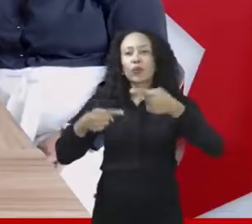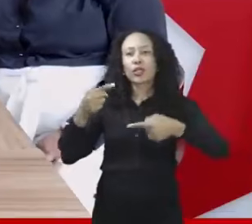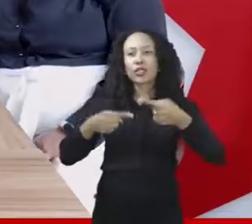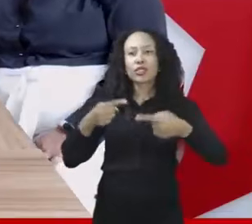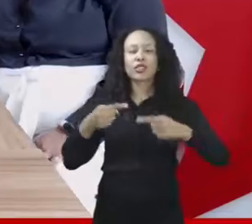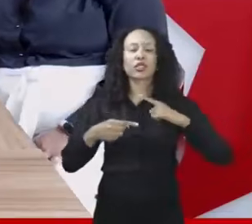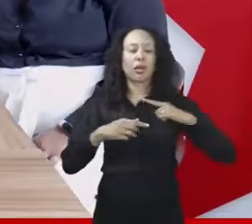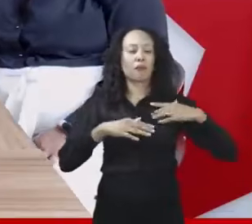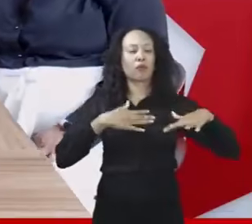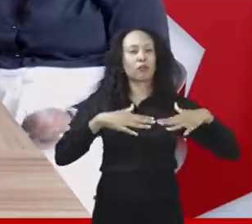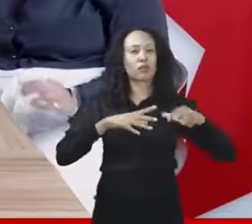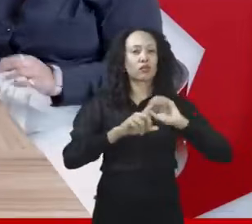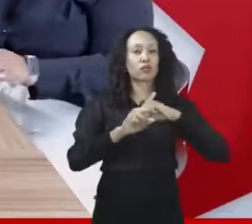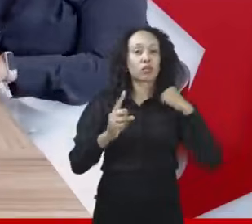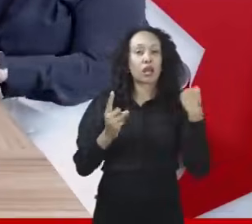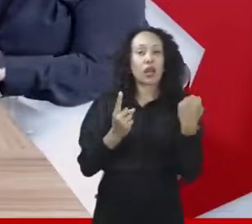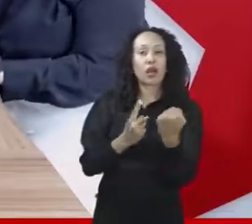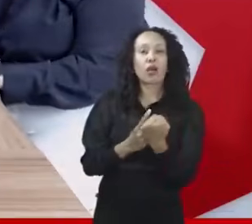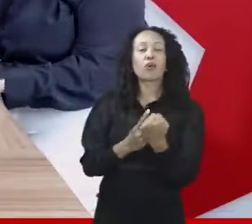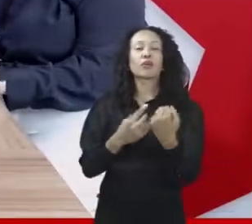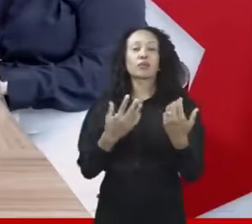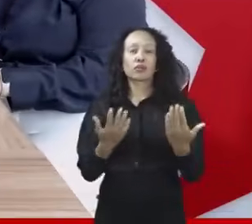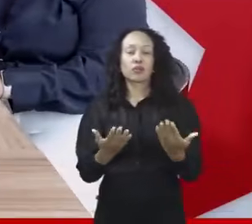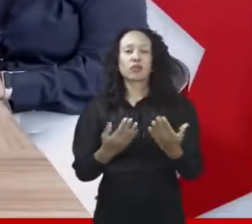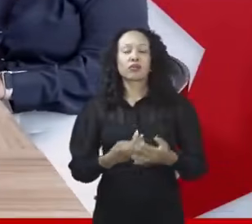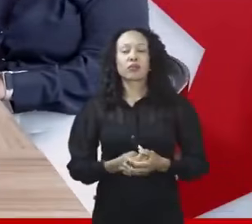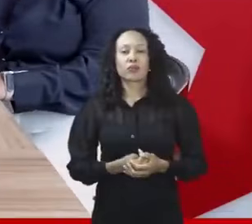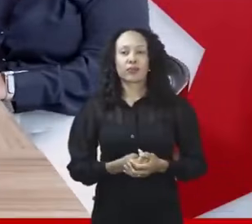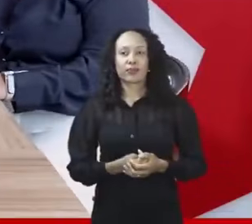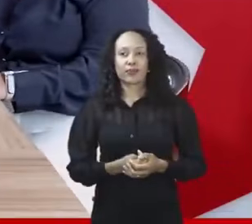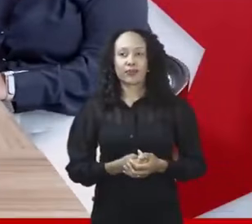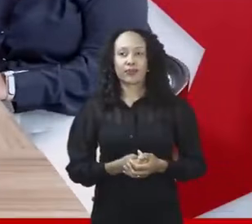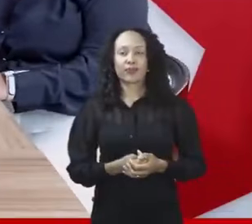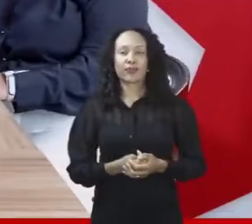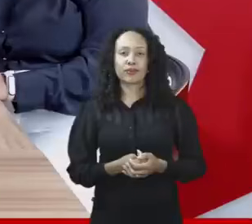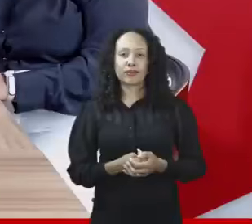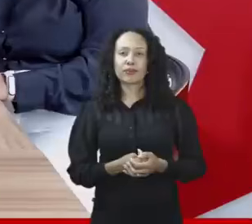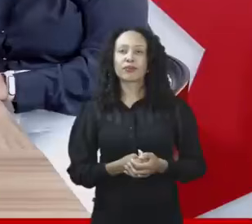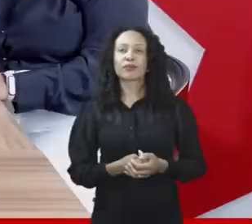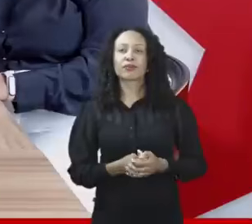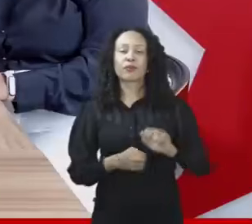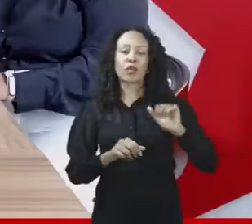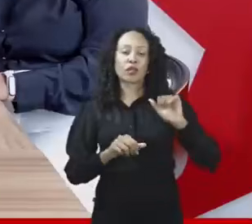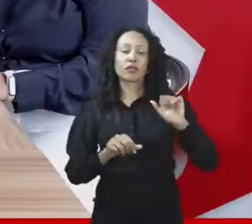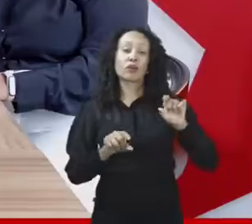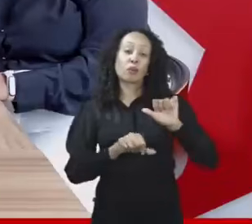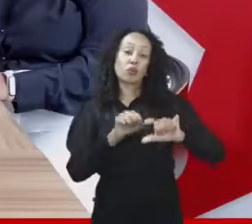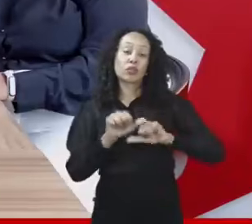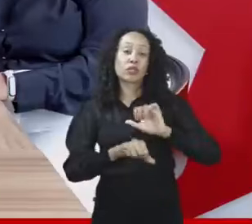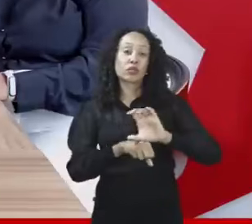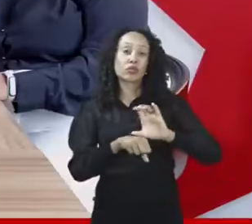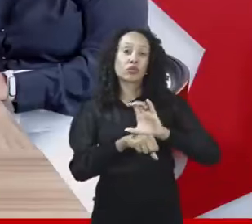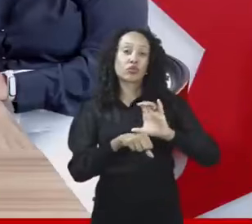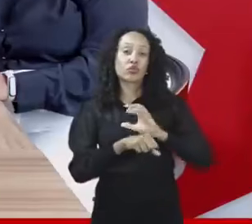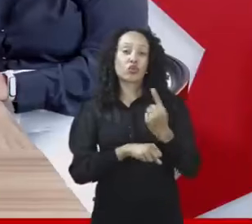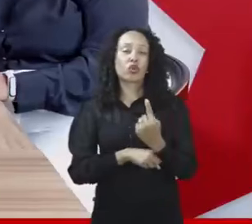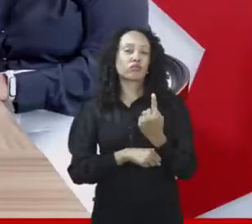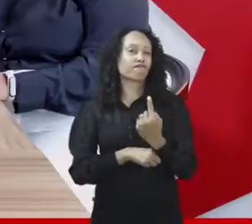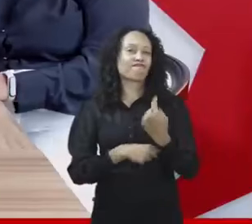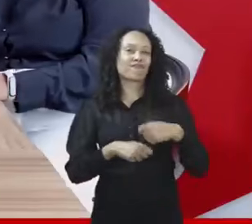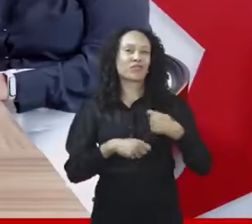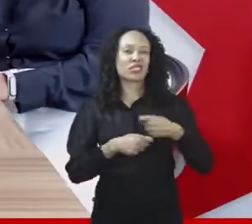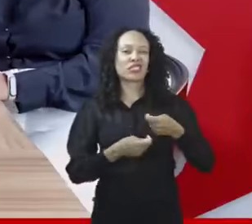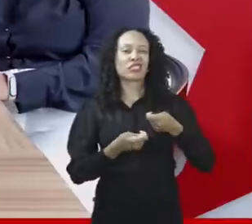mobilização social, e isso de nenhuma mudança, né, constitucional acontece sozinho, precisa de muita pressão